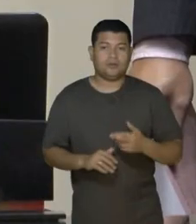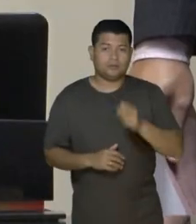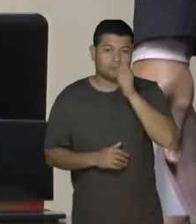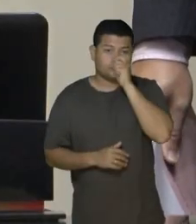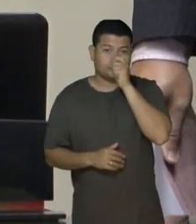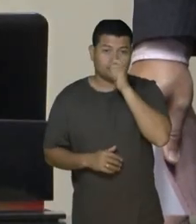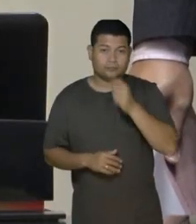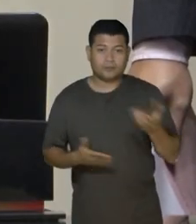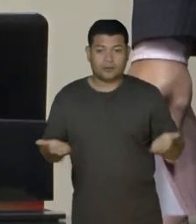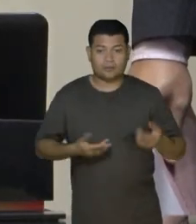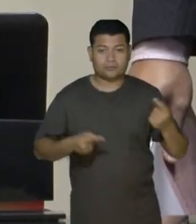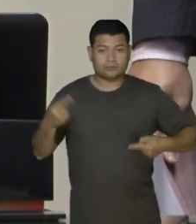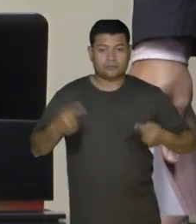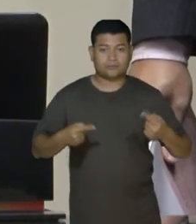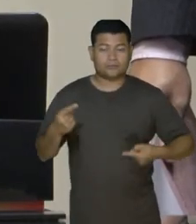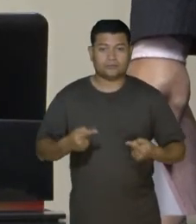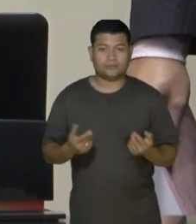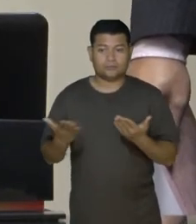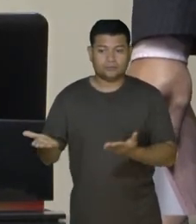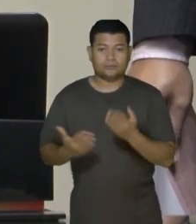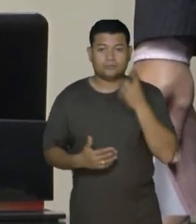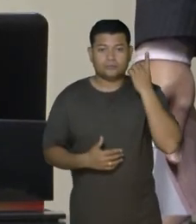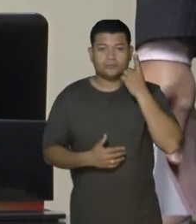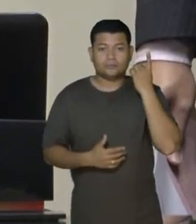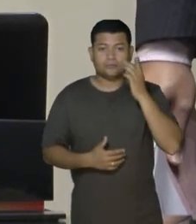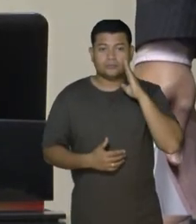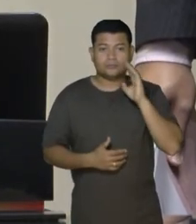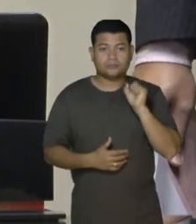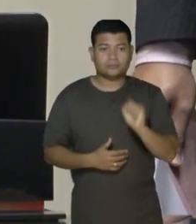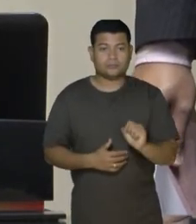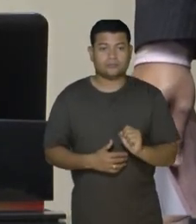discutir, deputado Bruno Souza.